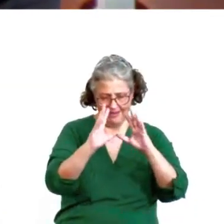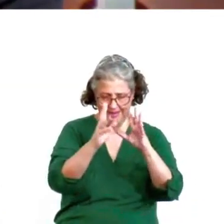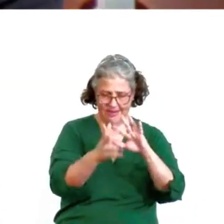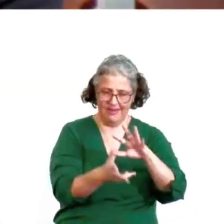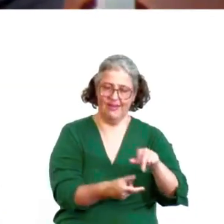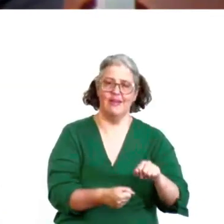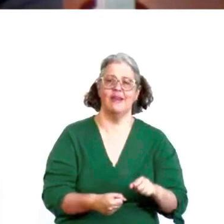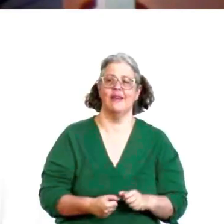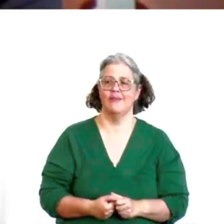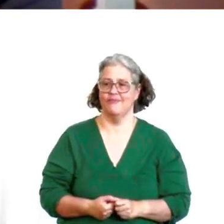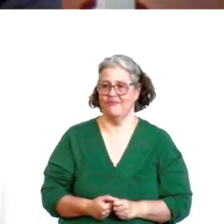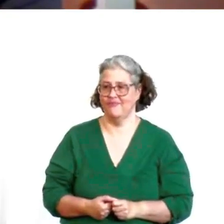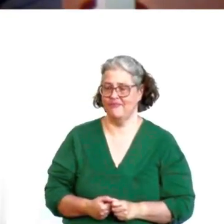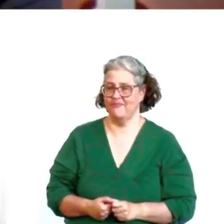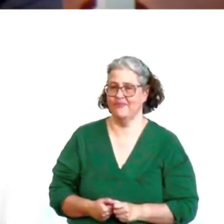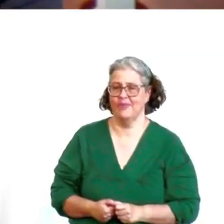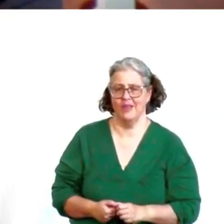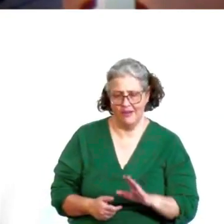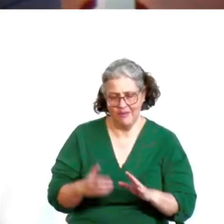madura.